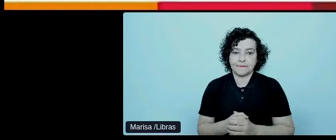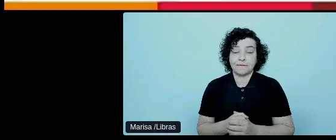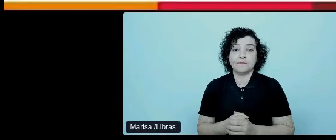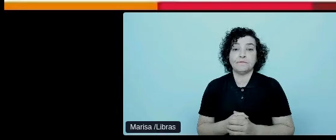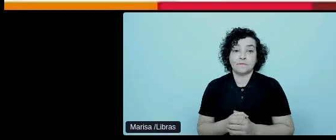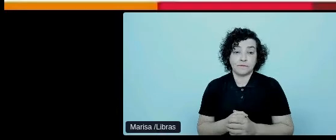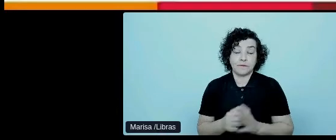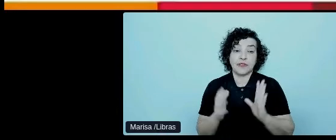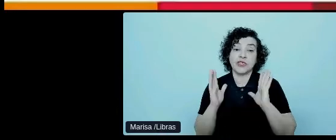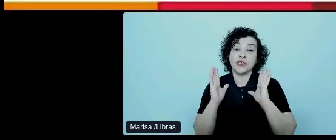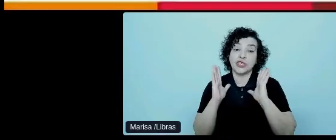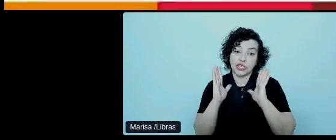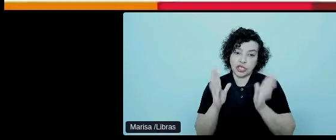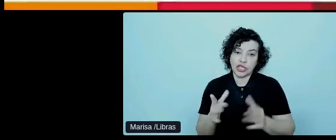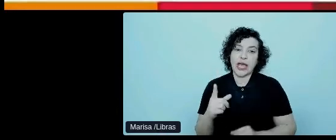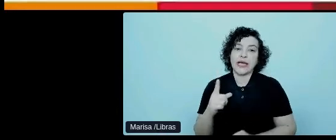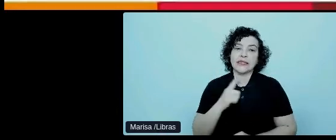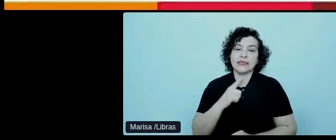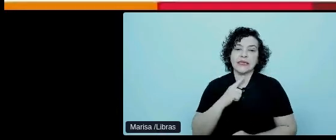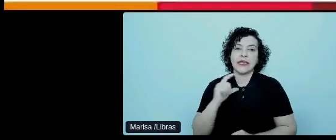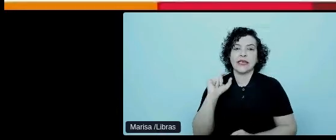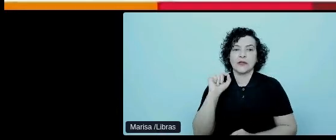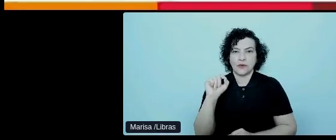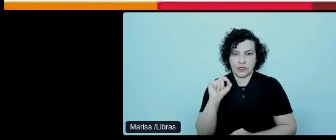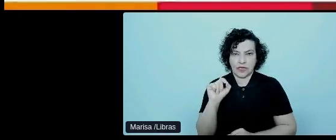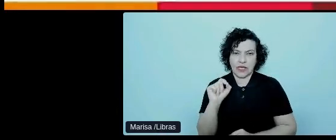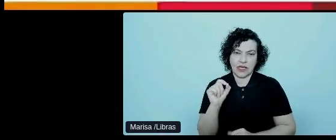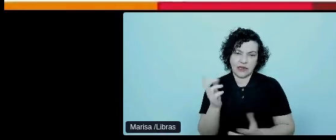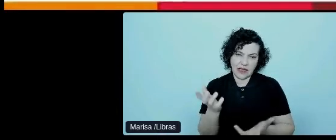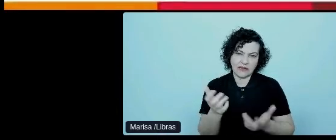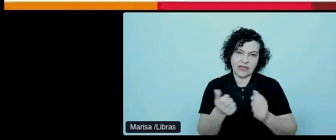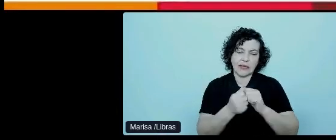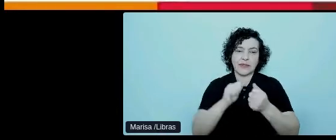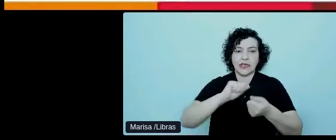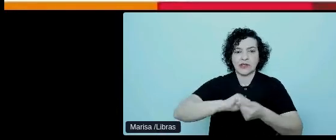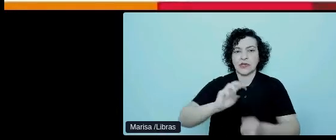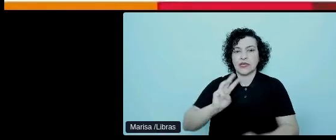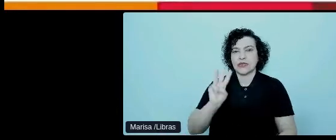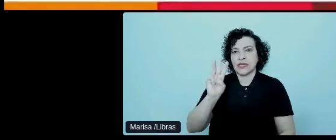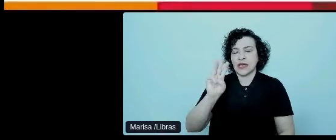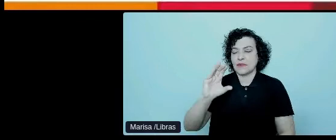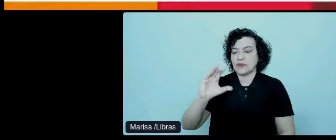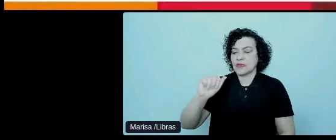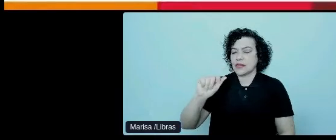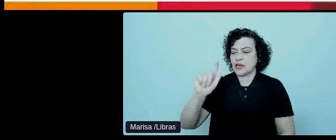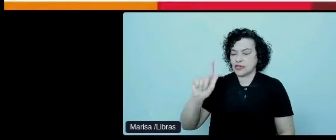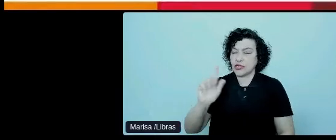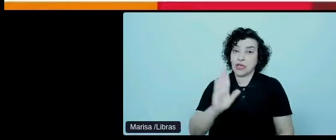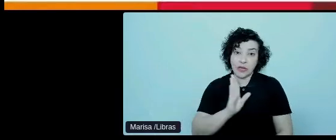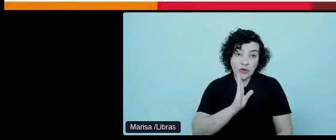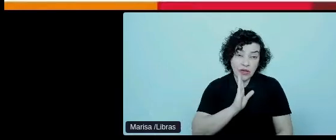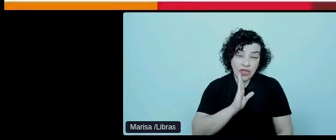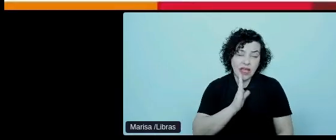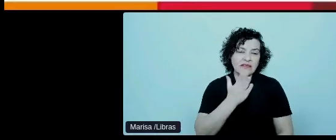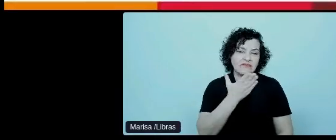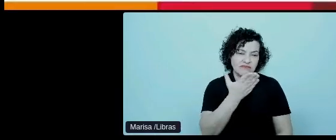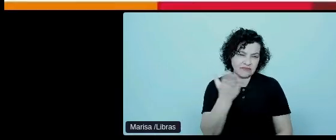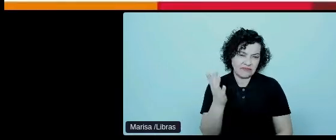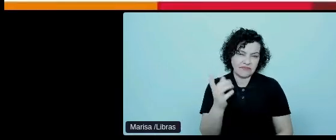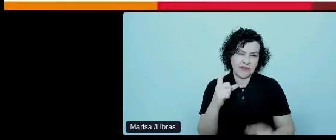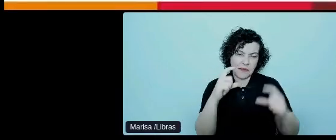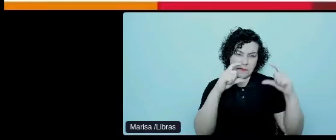Tínhamos as conformidades. Quem conhece a WCAG já vai ficar um pouco familiarizado com esse termo